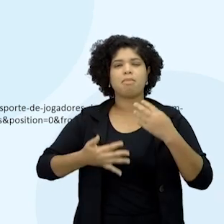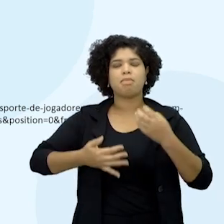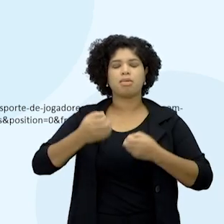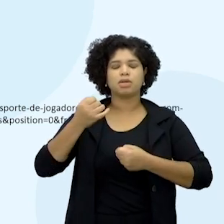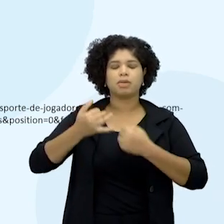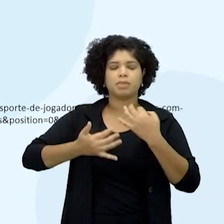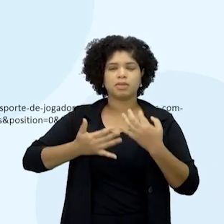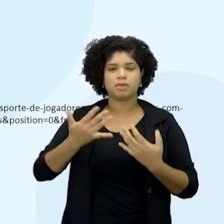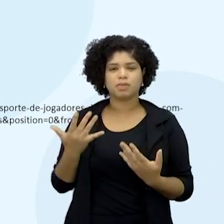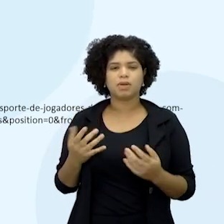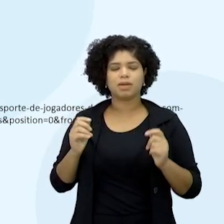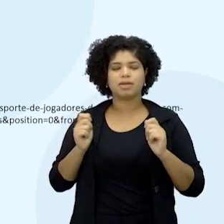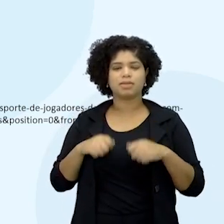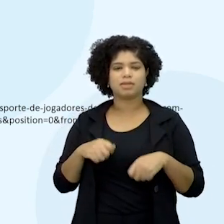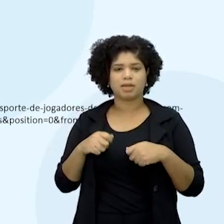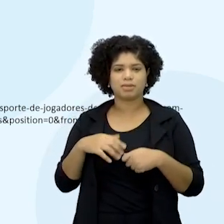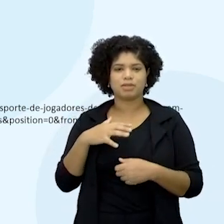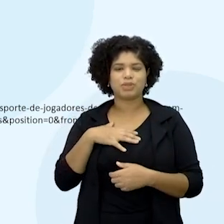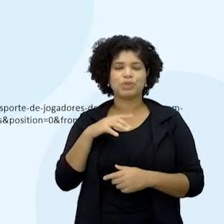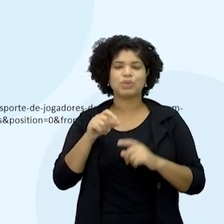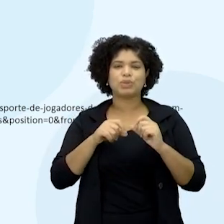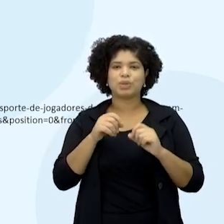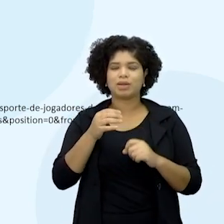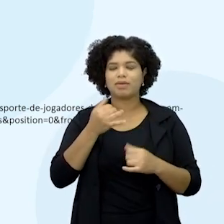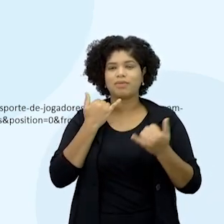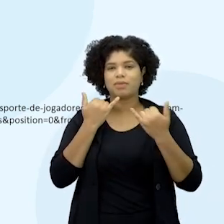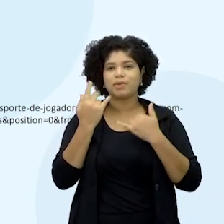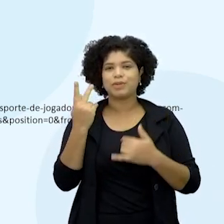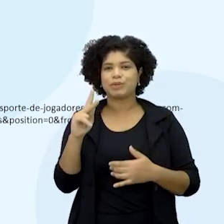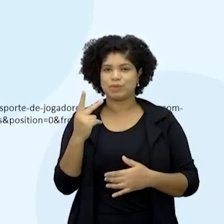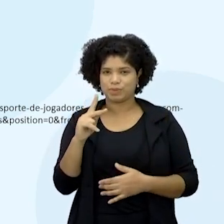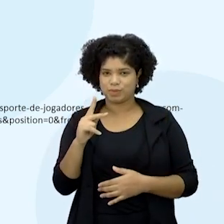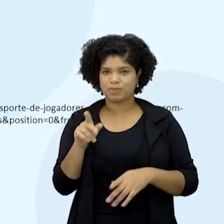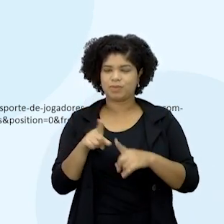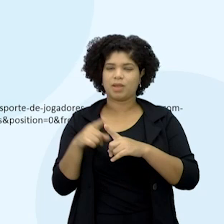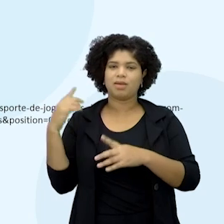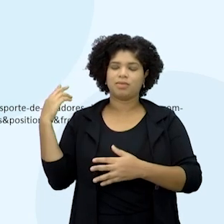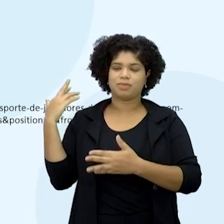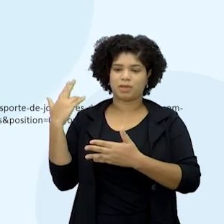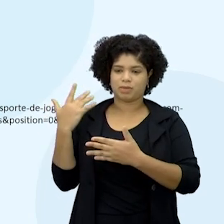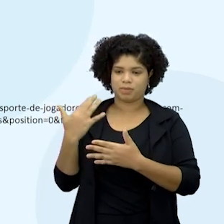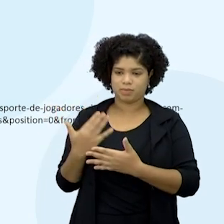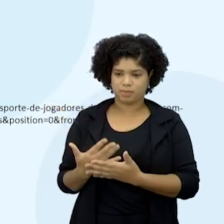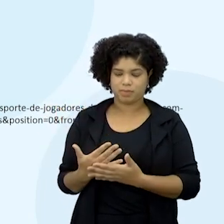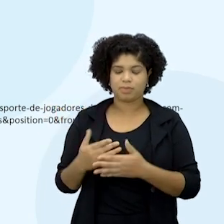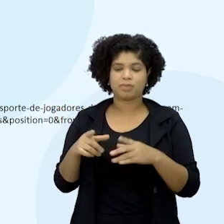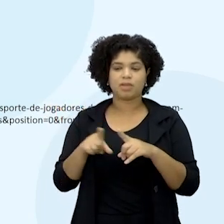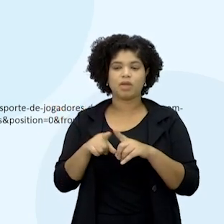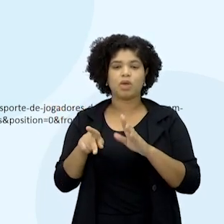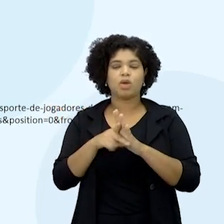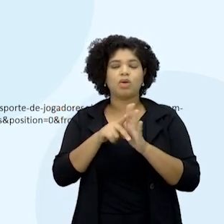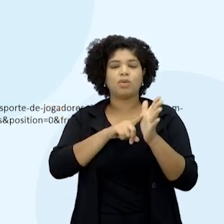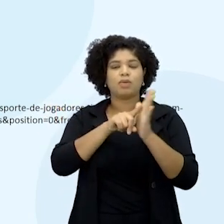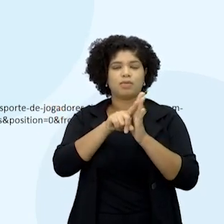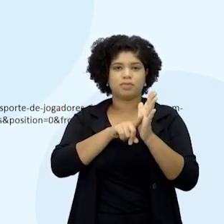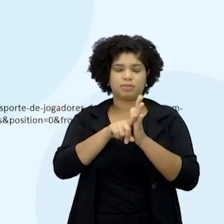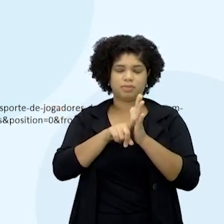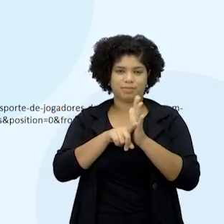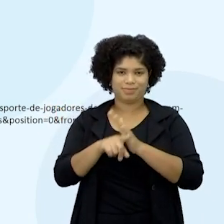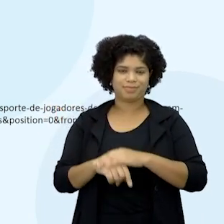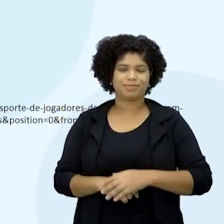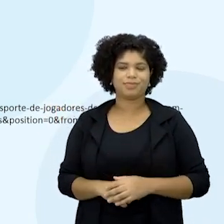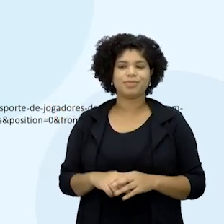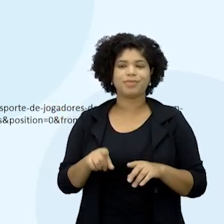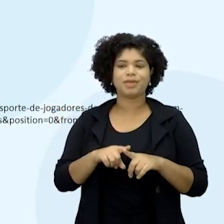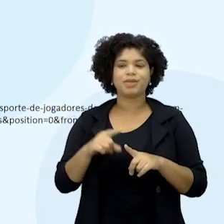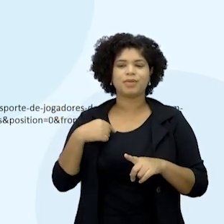falar, você vai trazer o seu conhecimento prévio e também U por meio de investigação, e nós